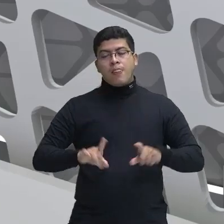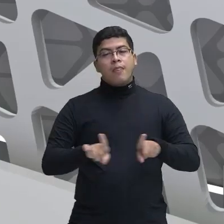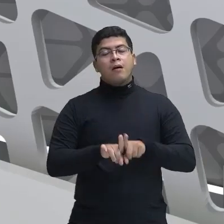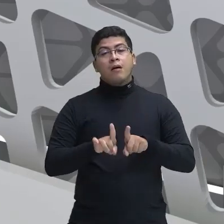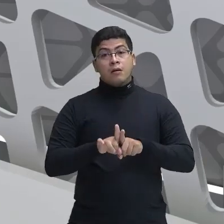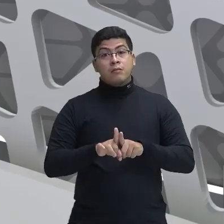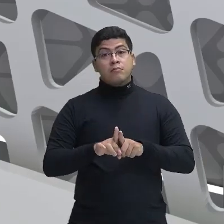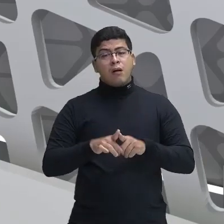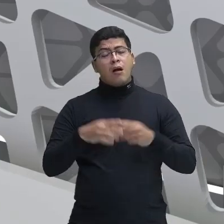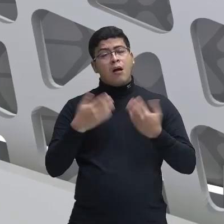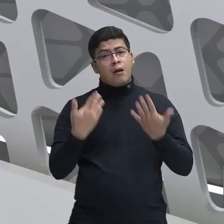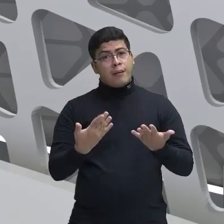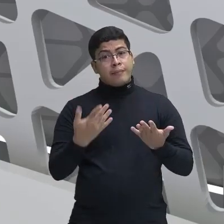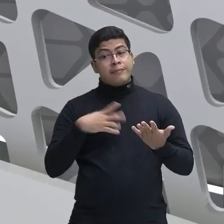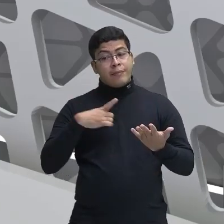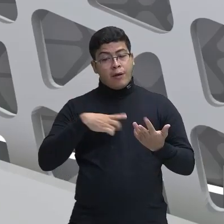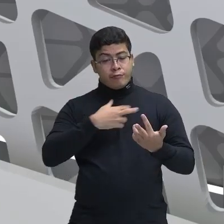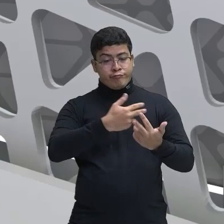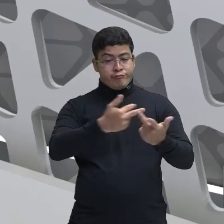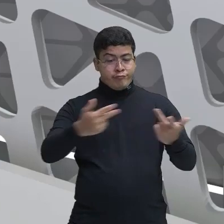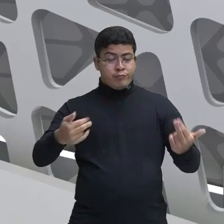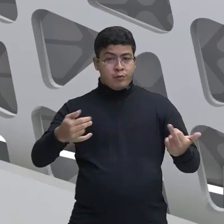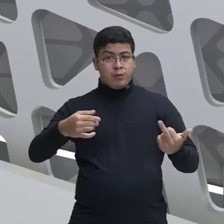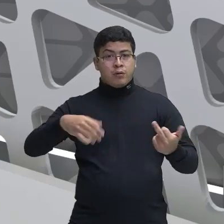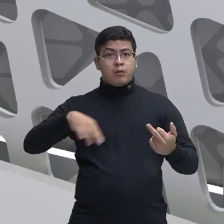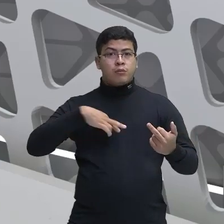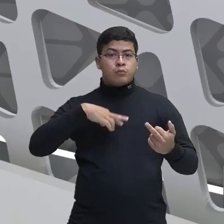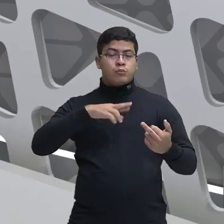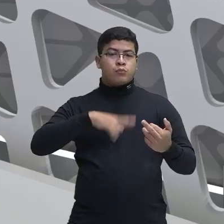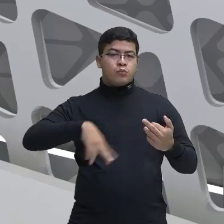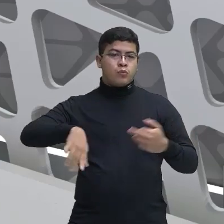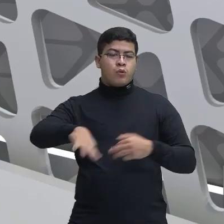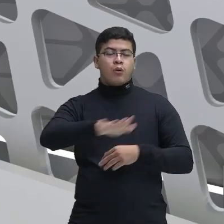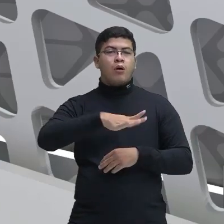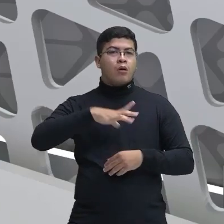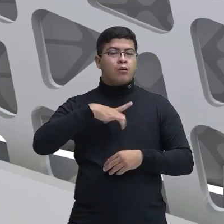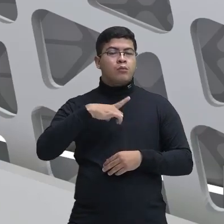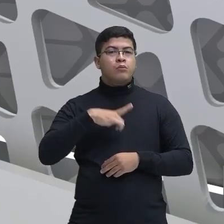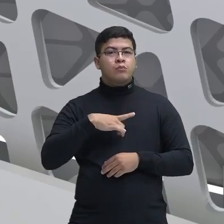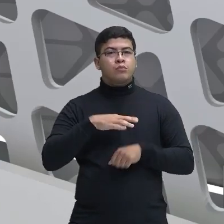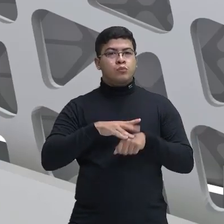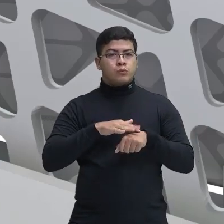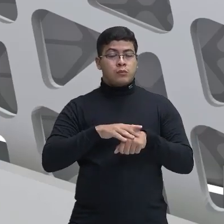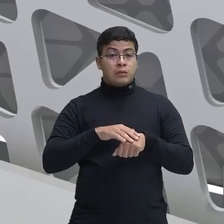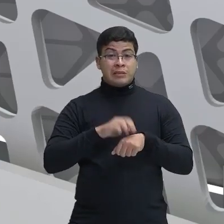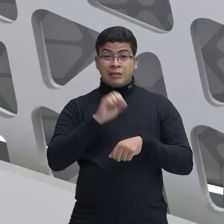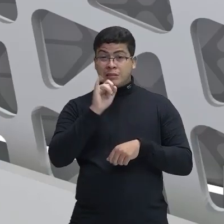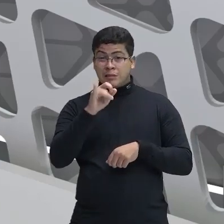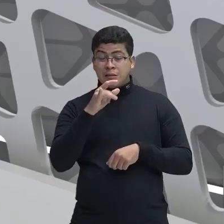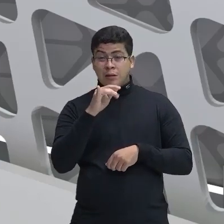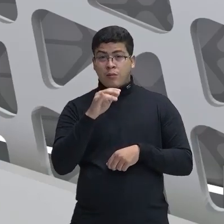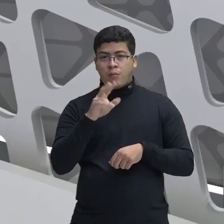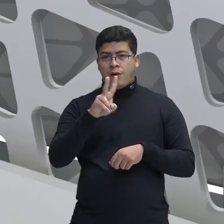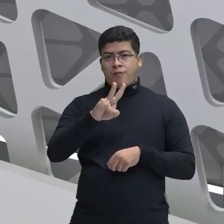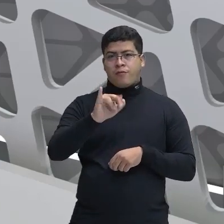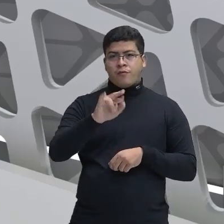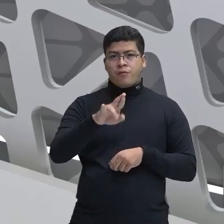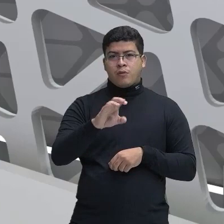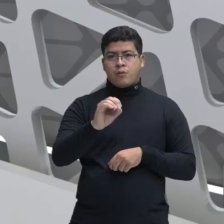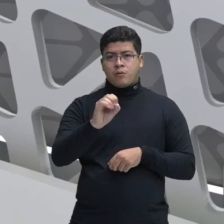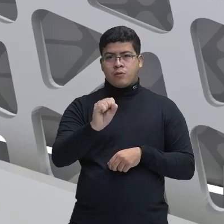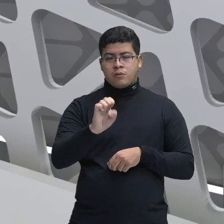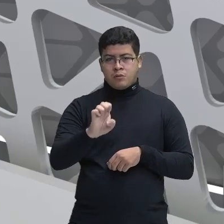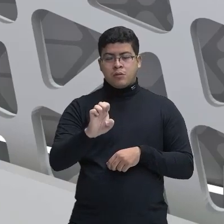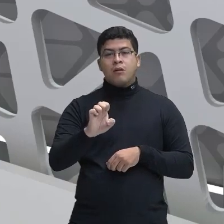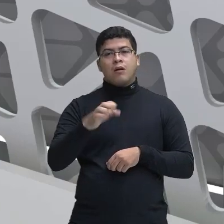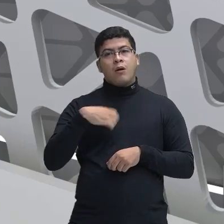viu que existem diferentes tipos de doenças. Então, eu preciso fazer um tratamento adequado. Se eu estiver com uma virose, eu preciso tratar